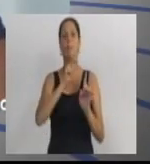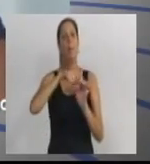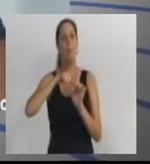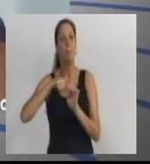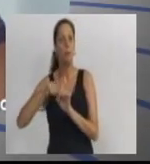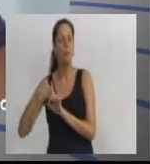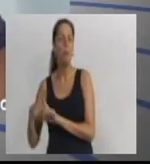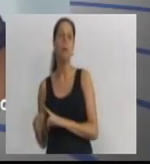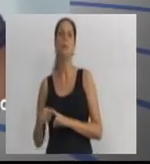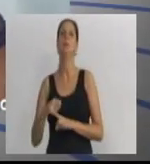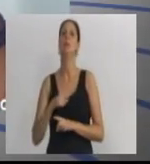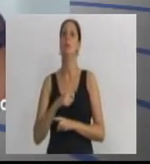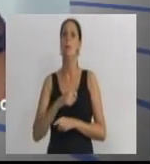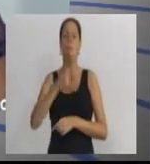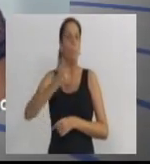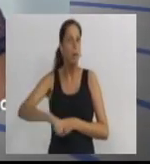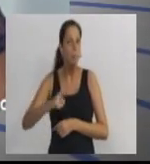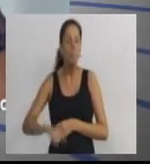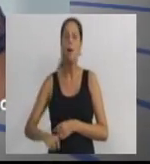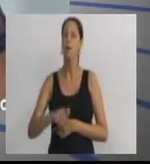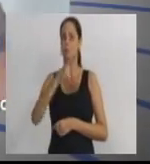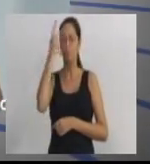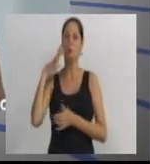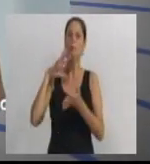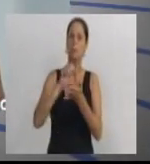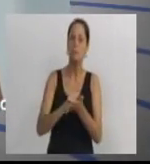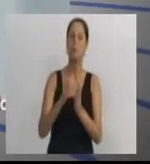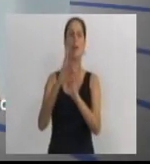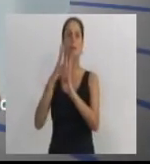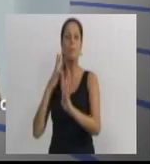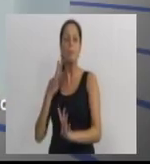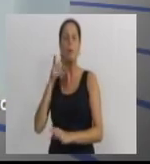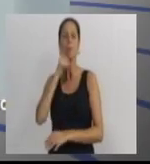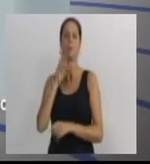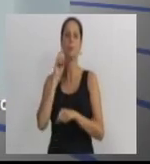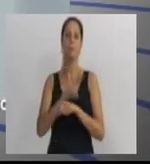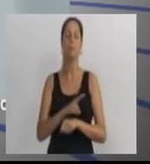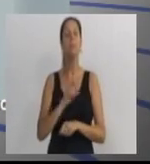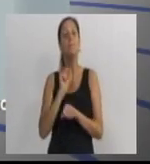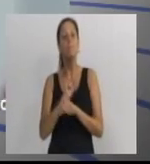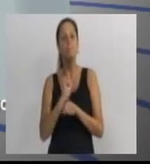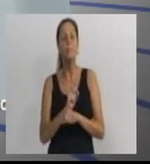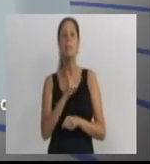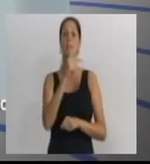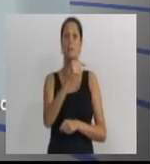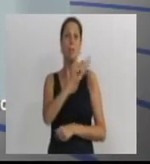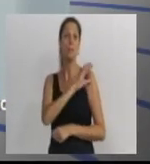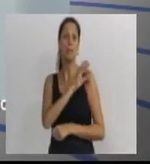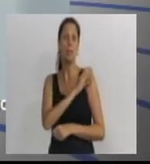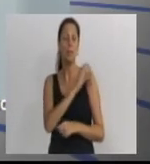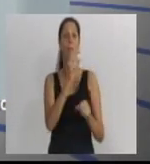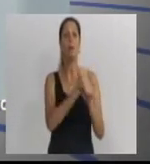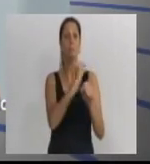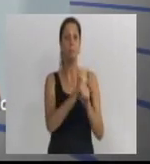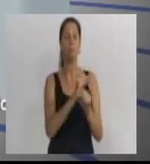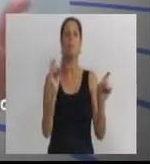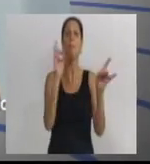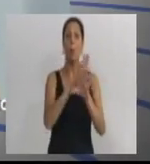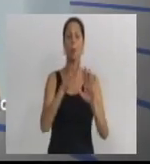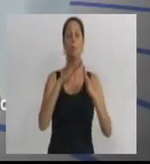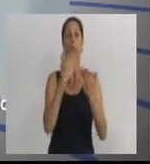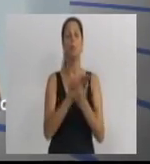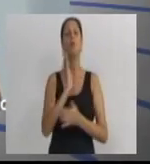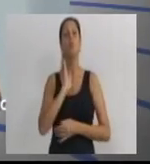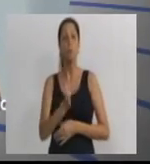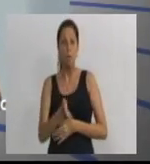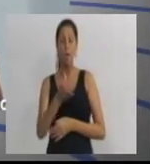um grupo grande de crianças se cadastra na fila única. Estamos esperando 7 creches, que nós disponibilizamos os terrenos, cadastramos